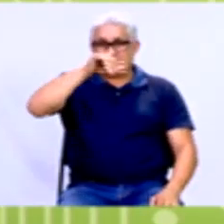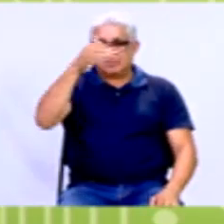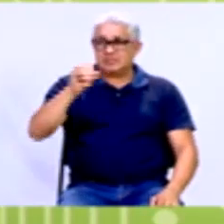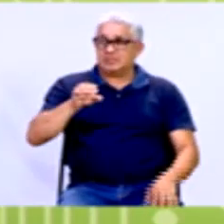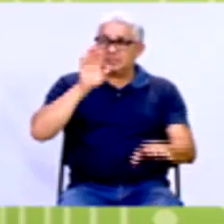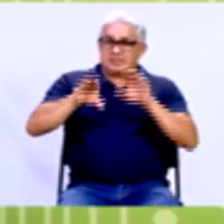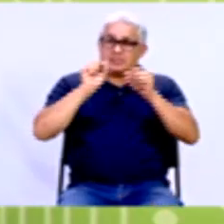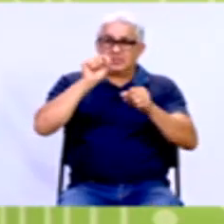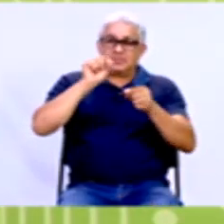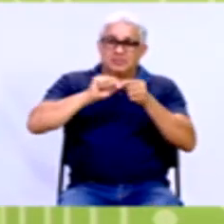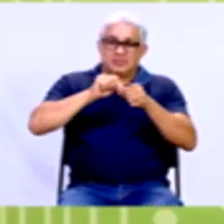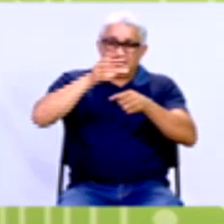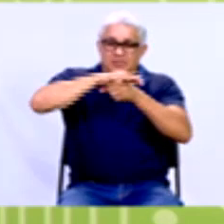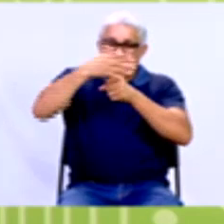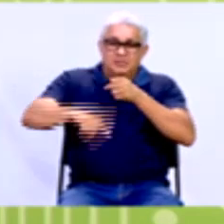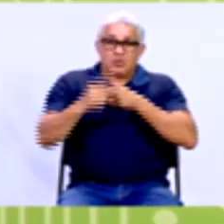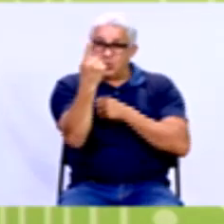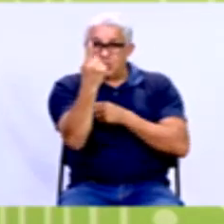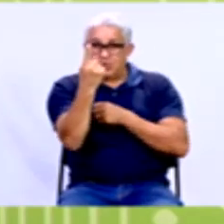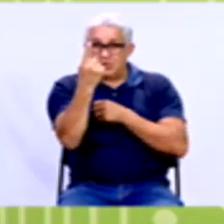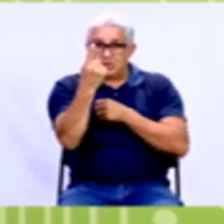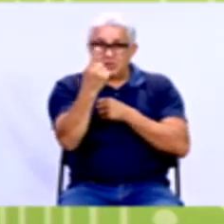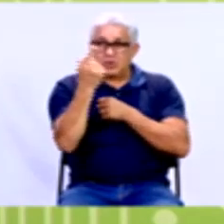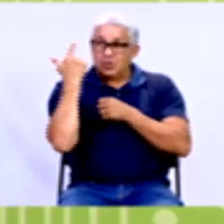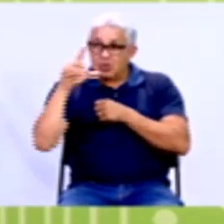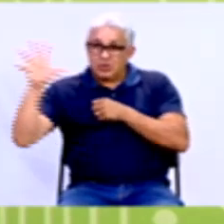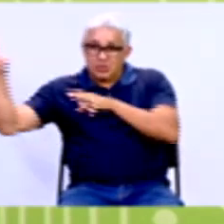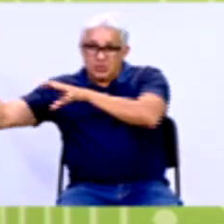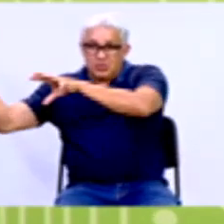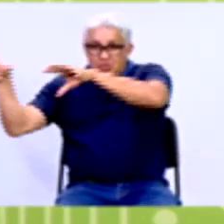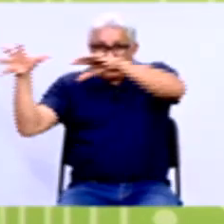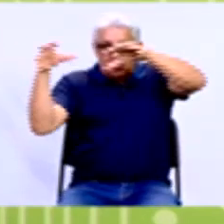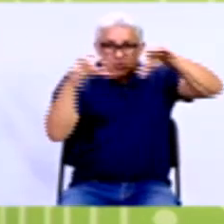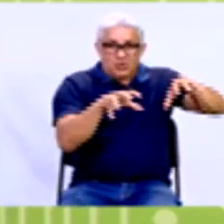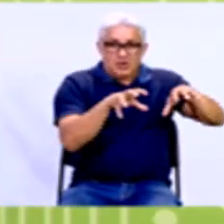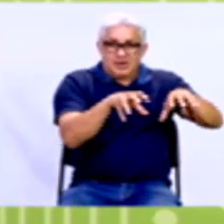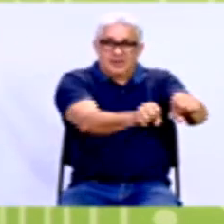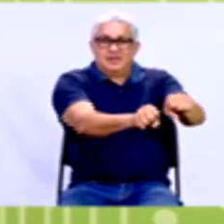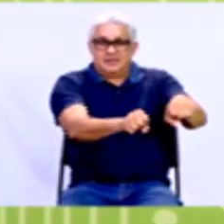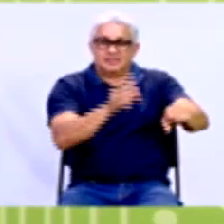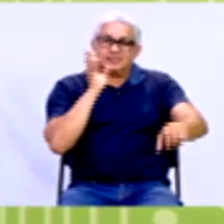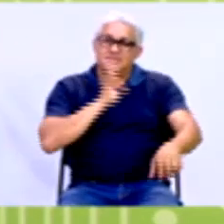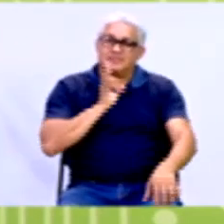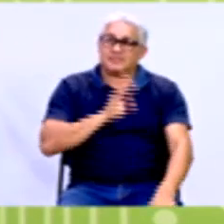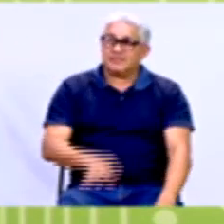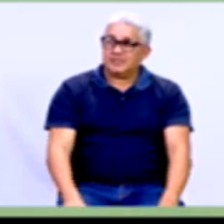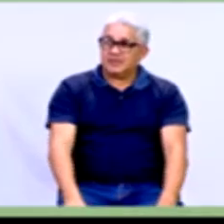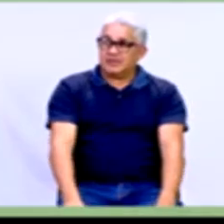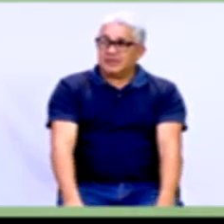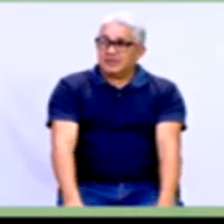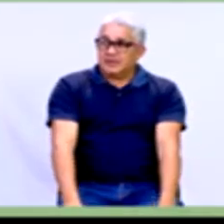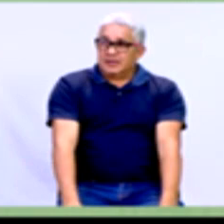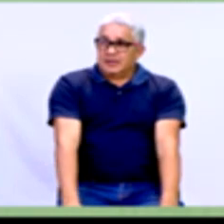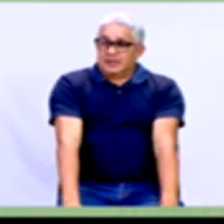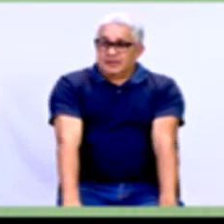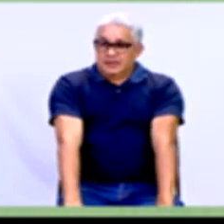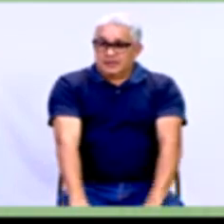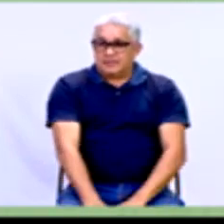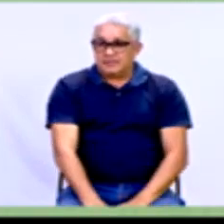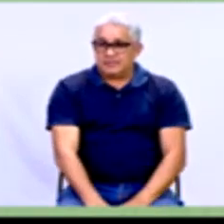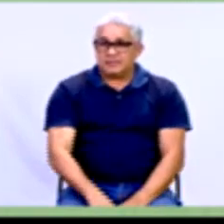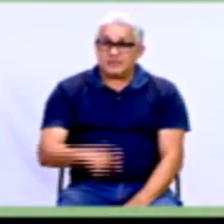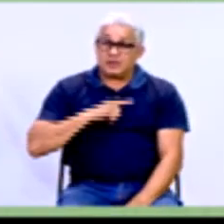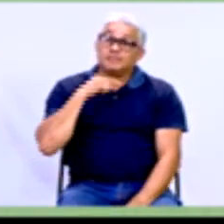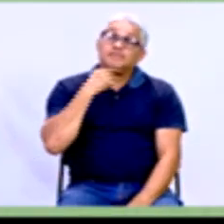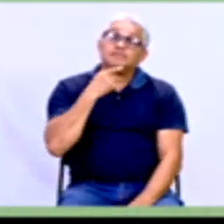o quê? Ele vai abaixar o preço de um para atrair a venda dos outros. Então acontece muito isso. Muito legal esse exemplo, professor. Temos